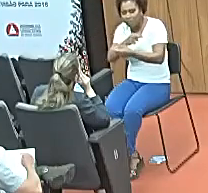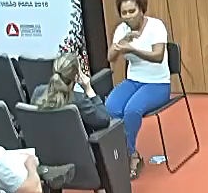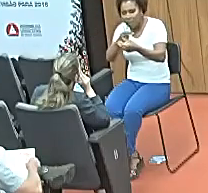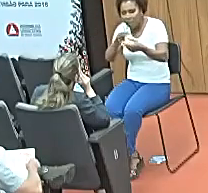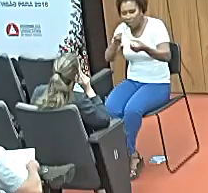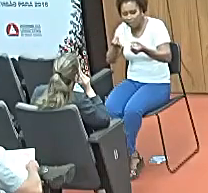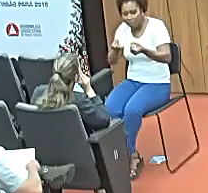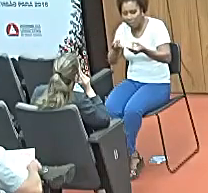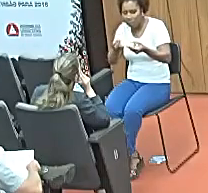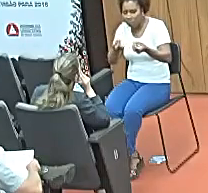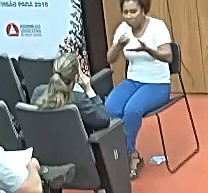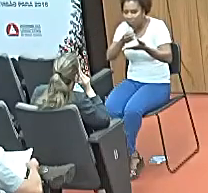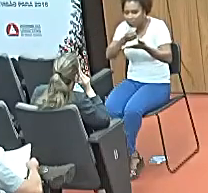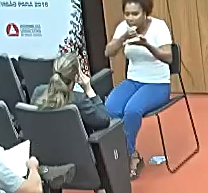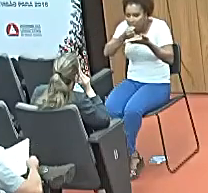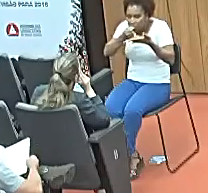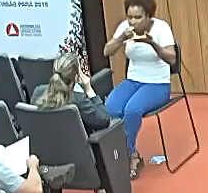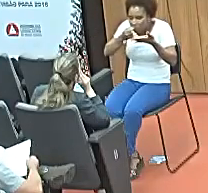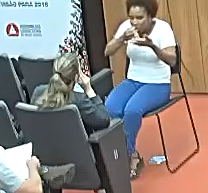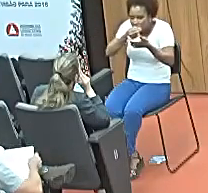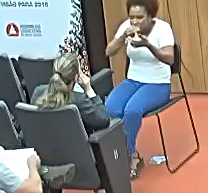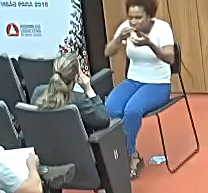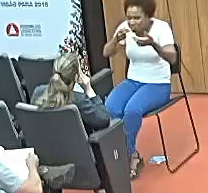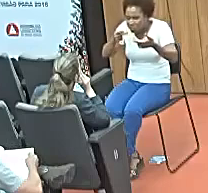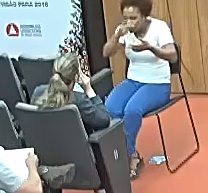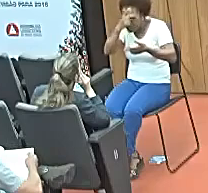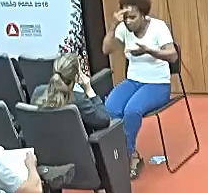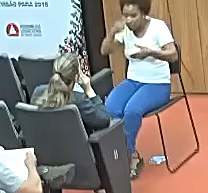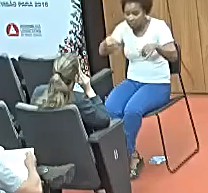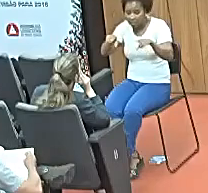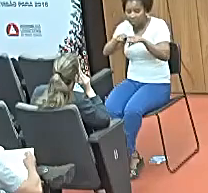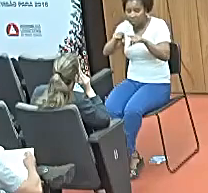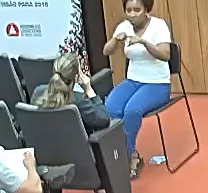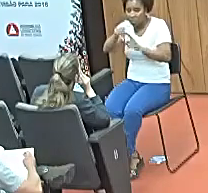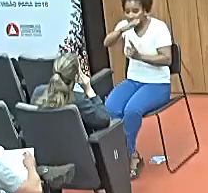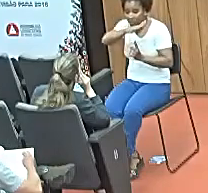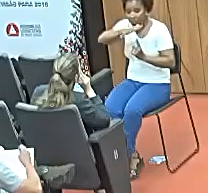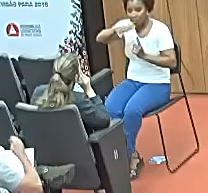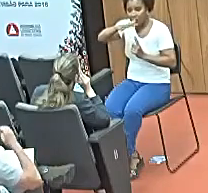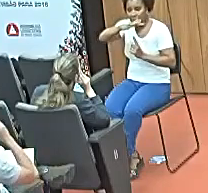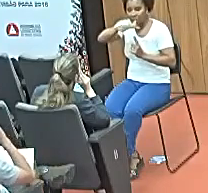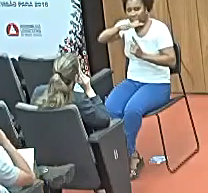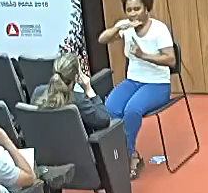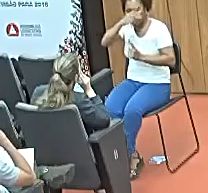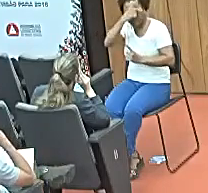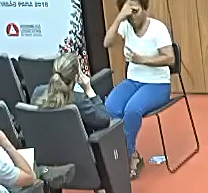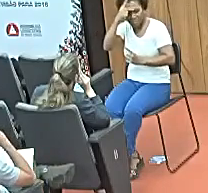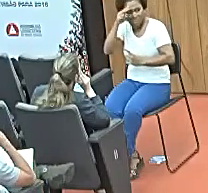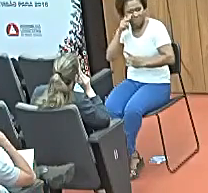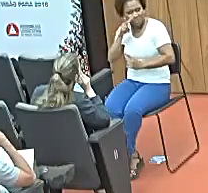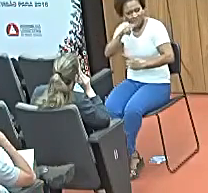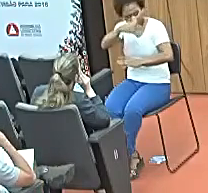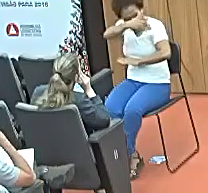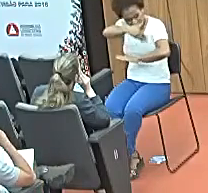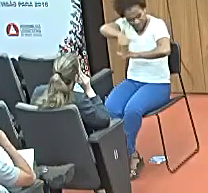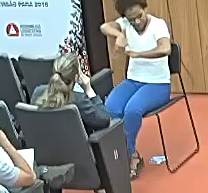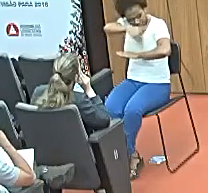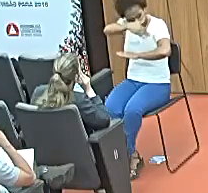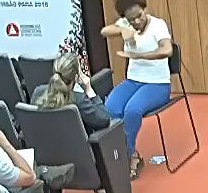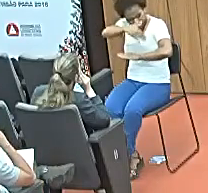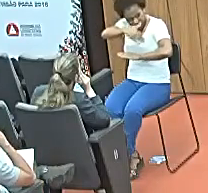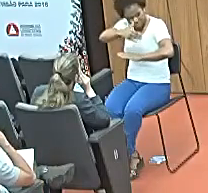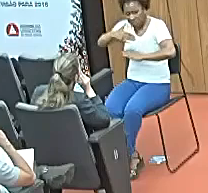vítimas das duas sociedades dos nossos amigos das pessoas que vemos nas ruas e que cada vez mais geram